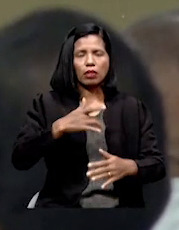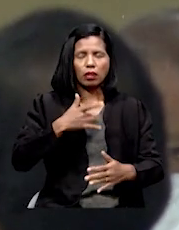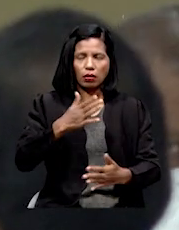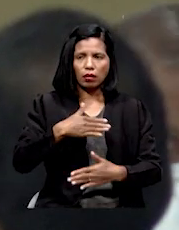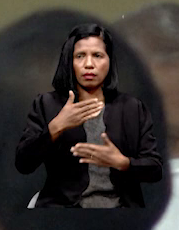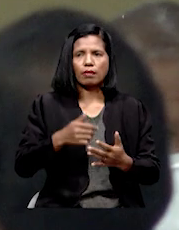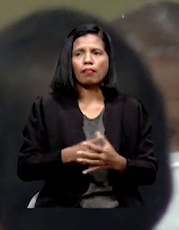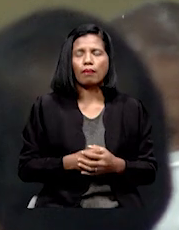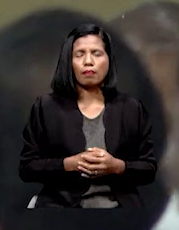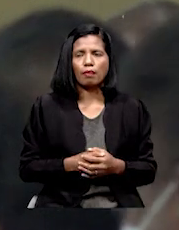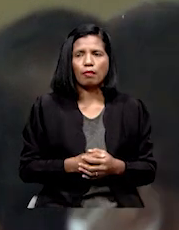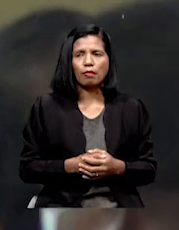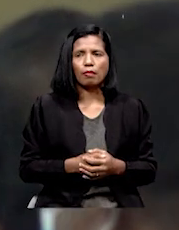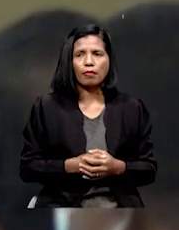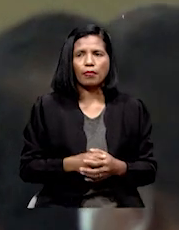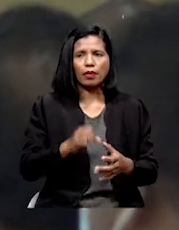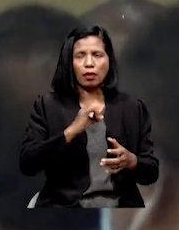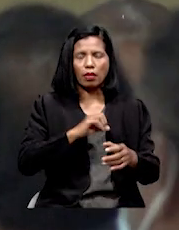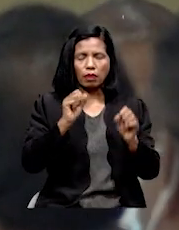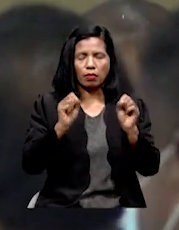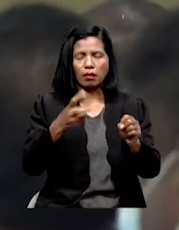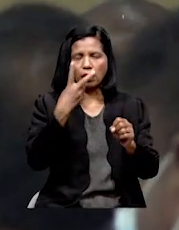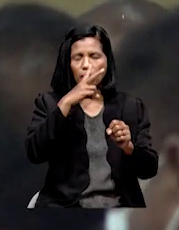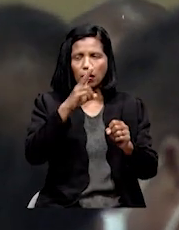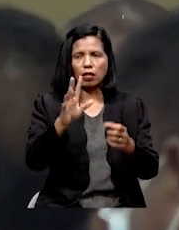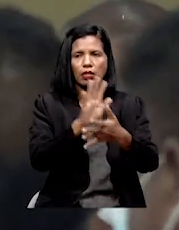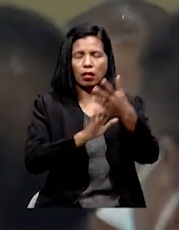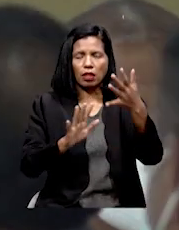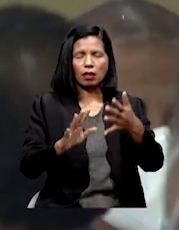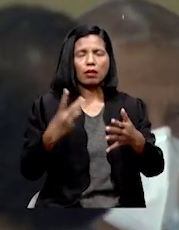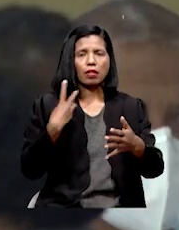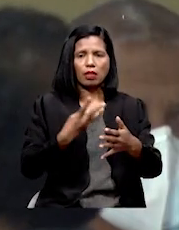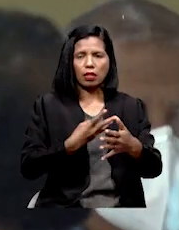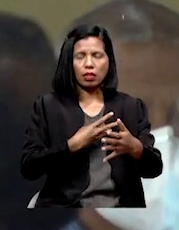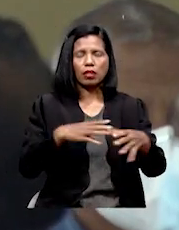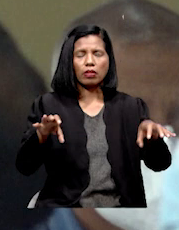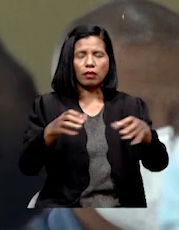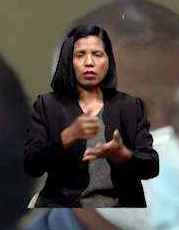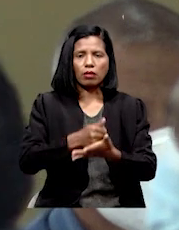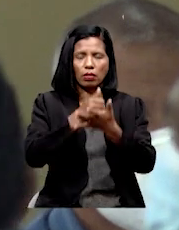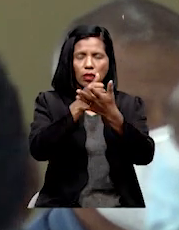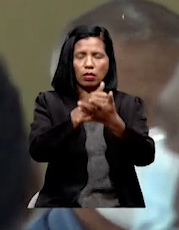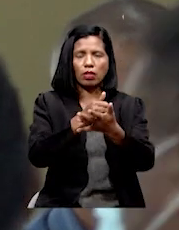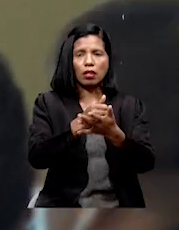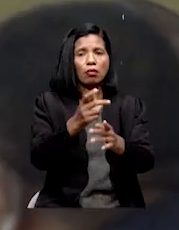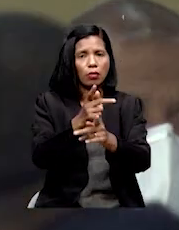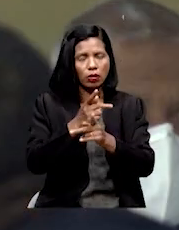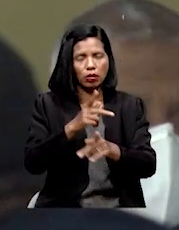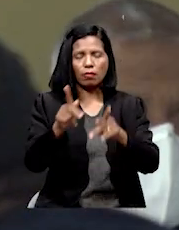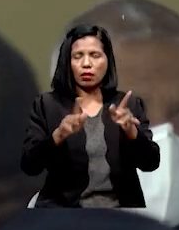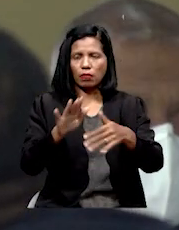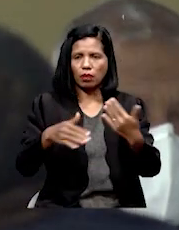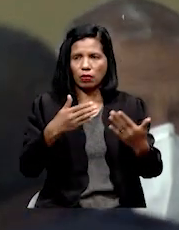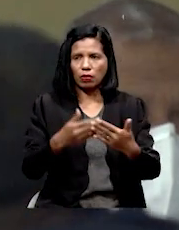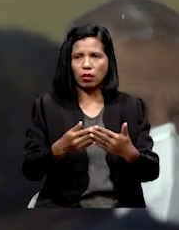que hoje nos reunimos para assinalar o lançamento da Estratégia Nacional para a Proteção Social